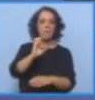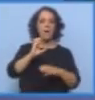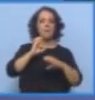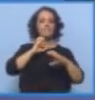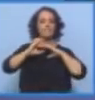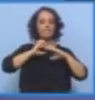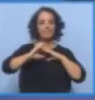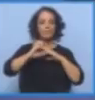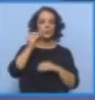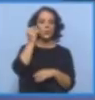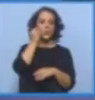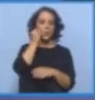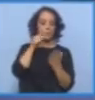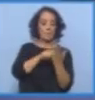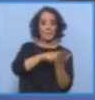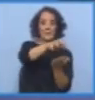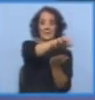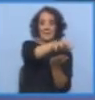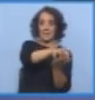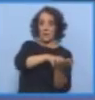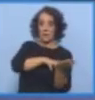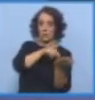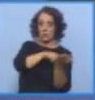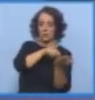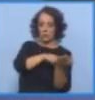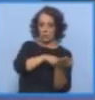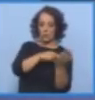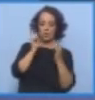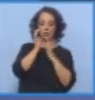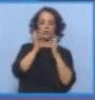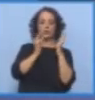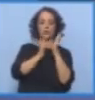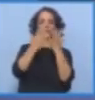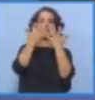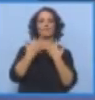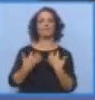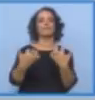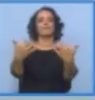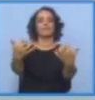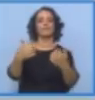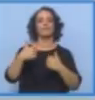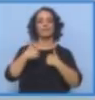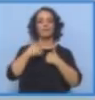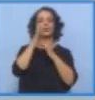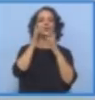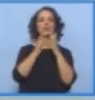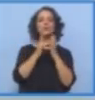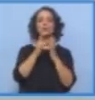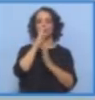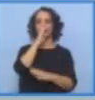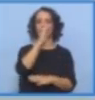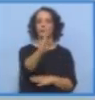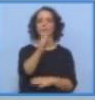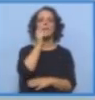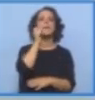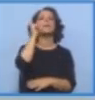é transmitida nos textos entre Jesus e o seu auditório, entre aqueles a quem se dirigem e as